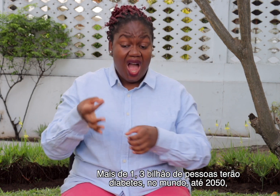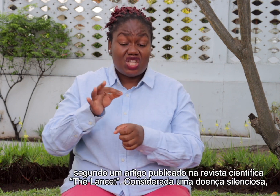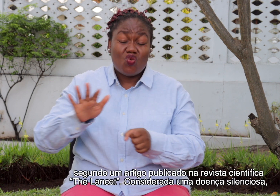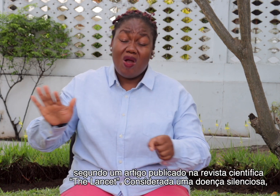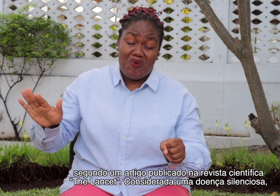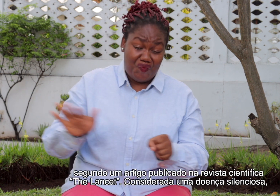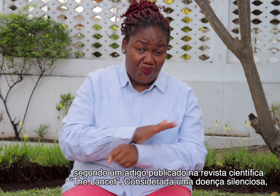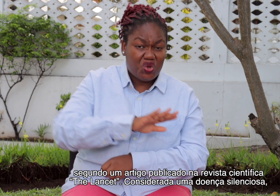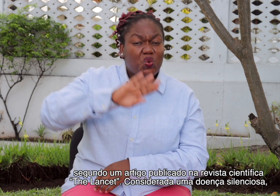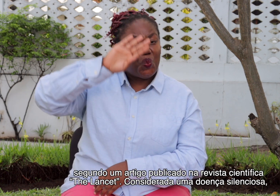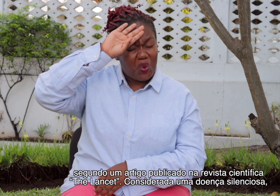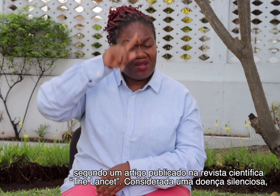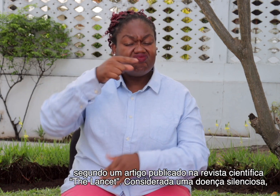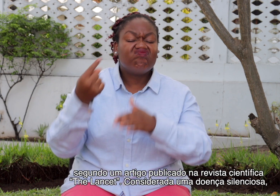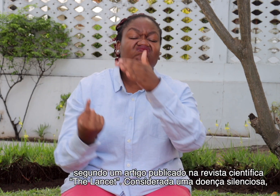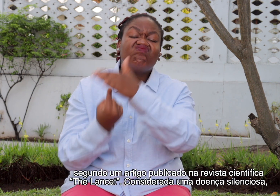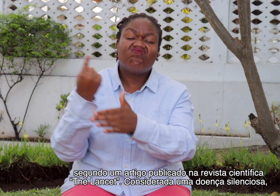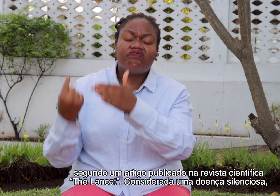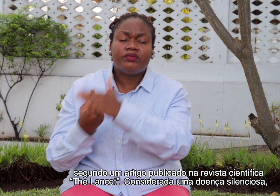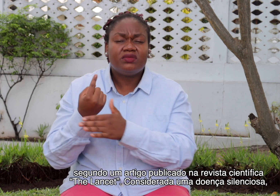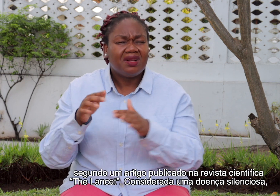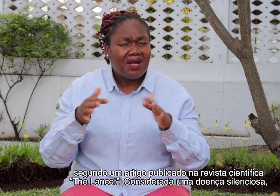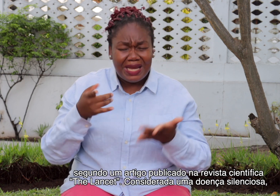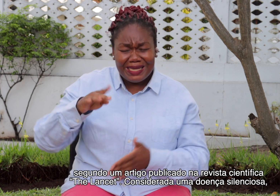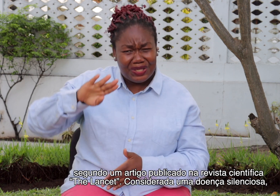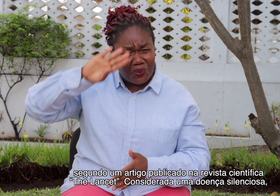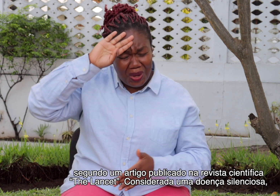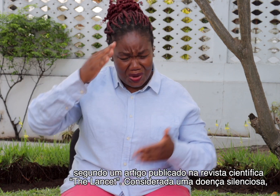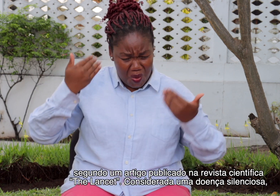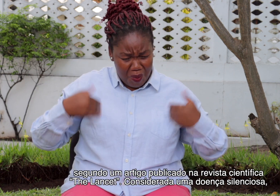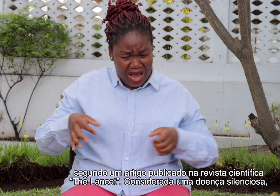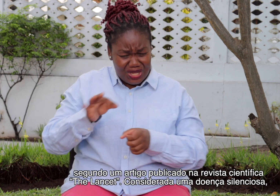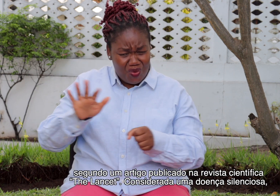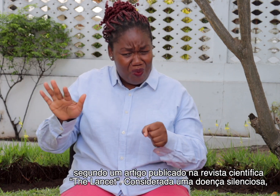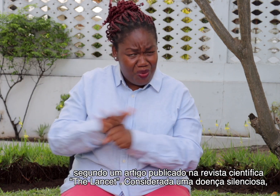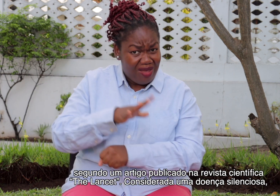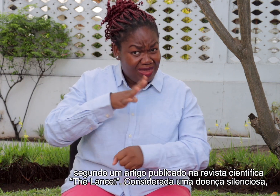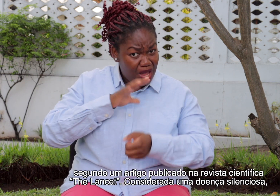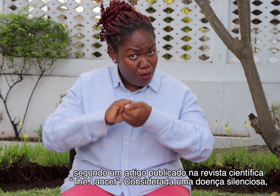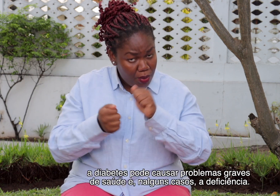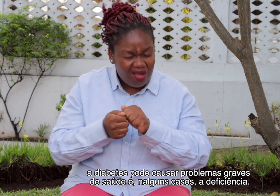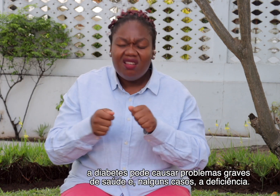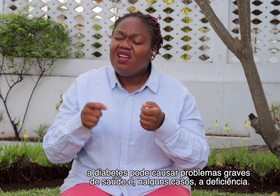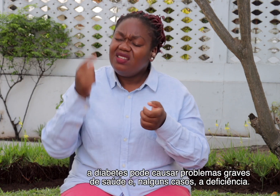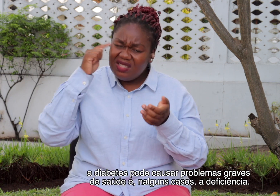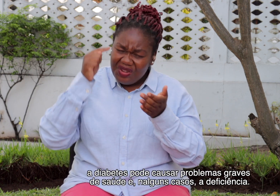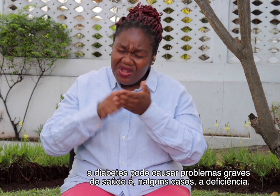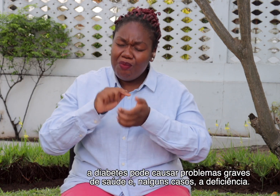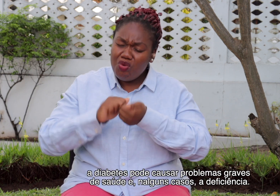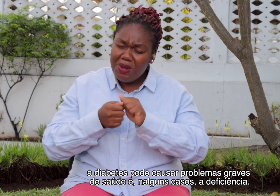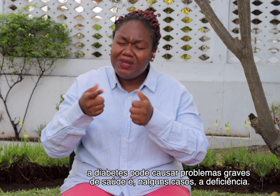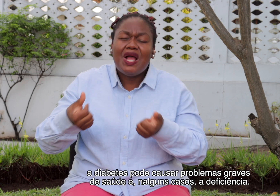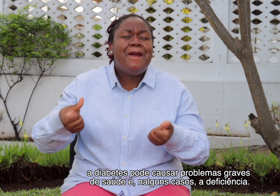2050, segundo um artigo publicado na revista científica The Lancet. Considerada uma doença silenciosa, a diabetes pode